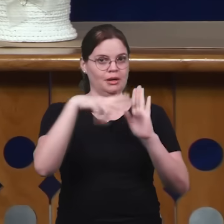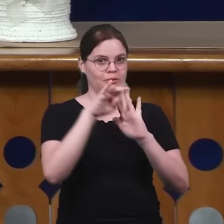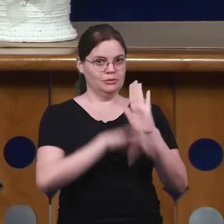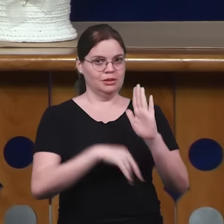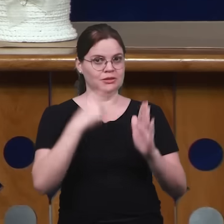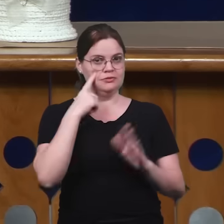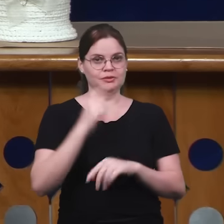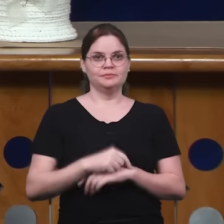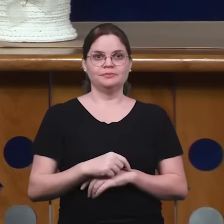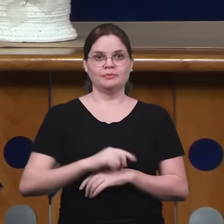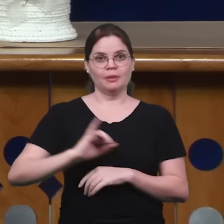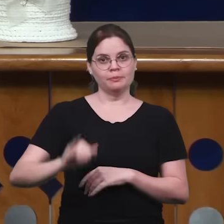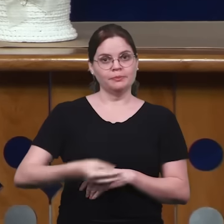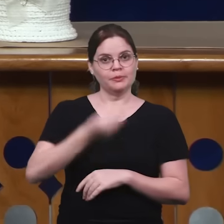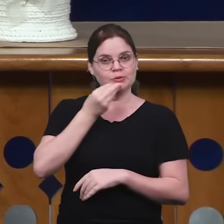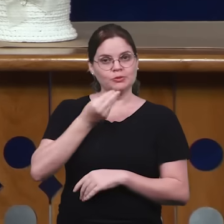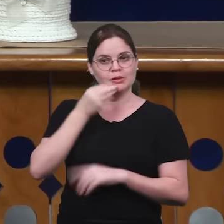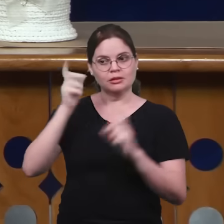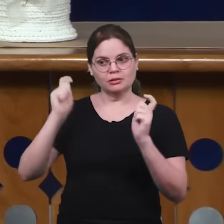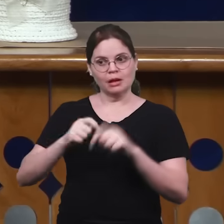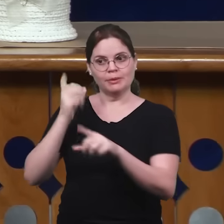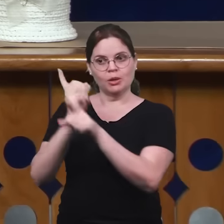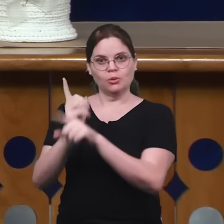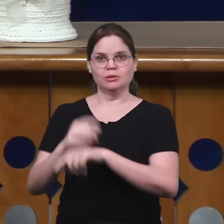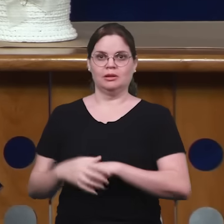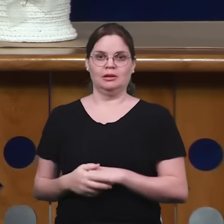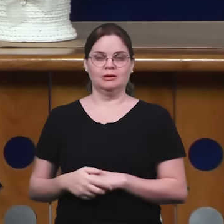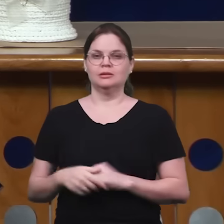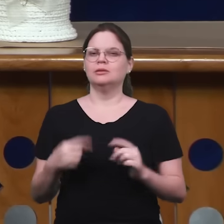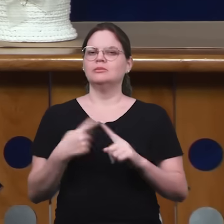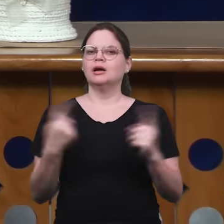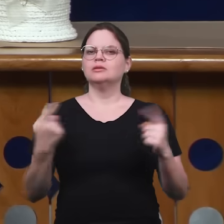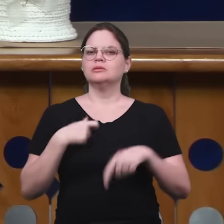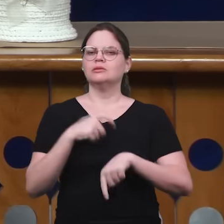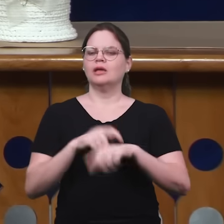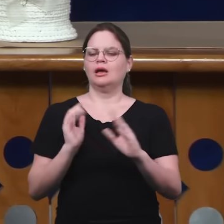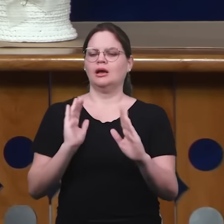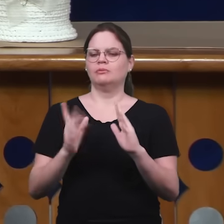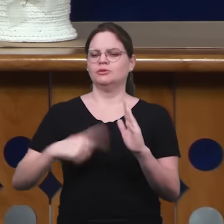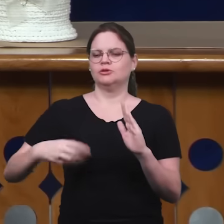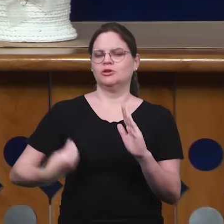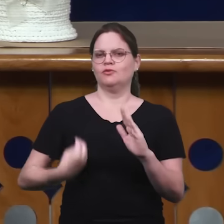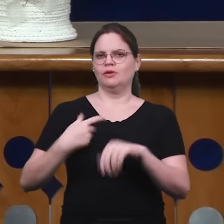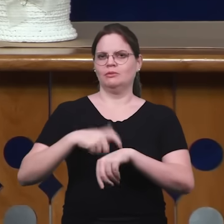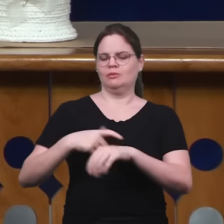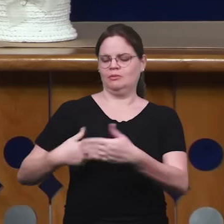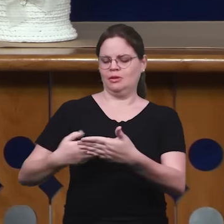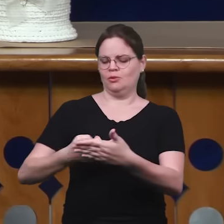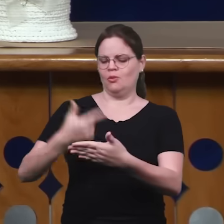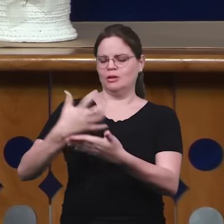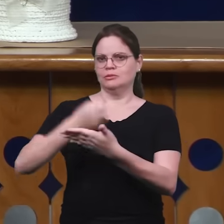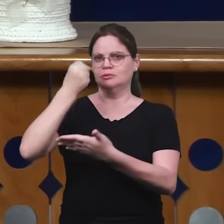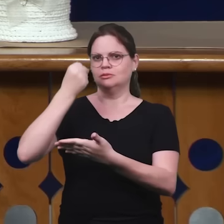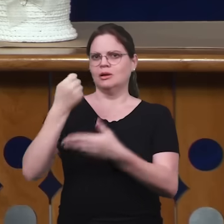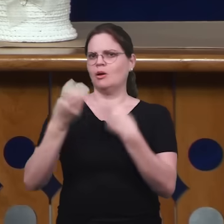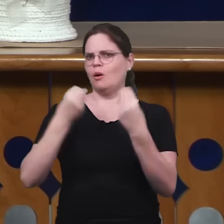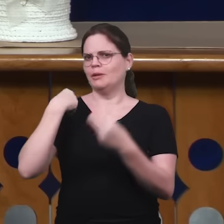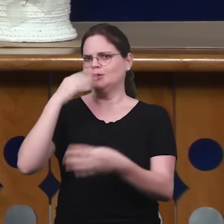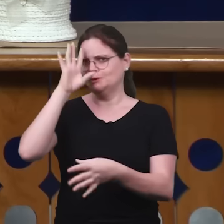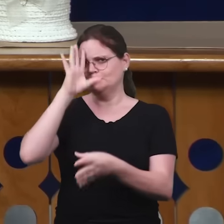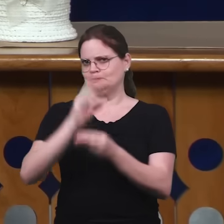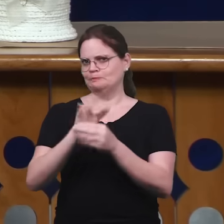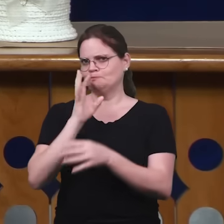Como que nós sabemos disso? Que nós estamos vivendo esse tempo, o tempo do arrebatamento da igreja. No